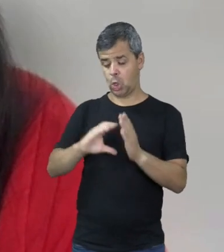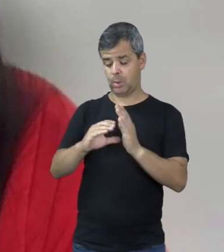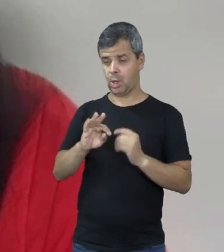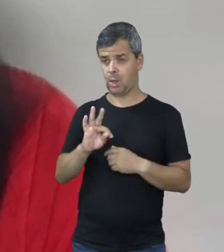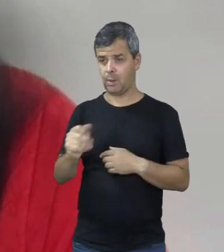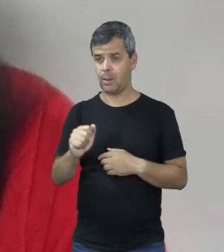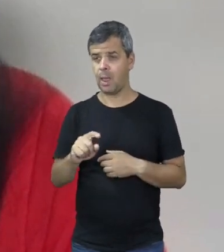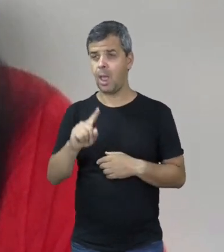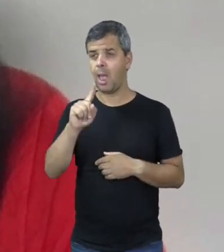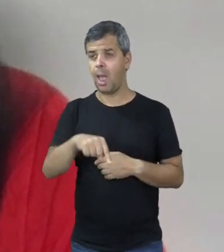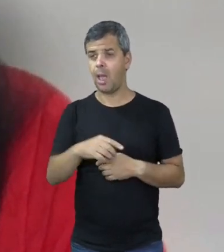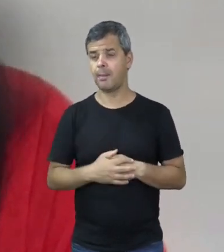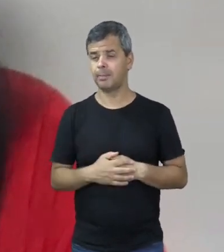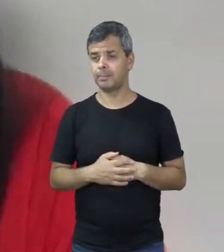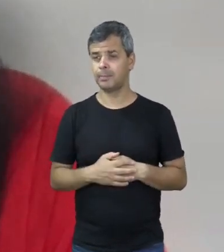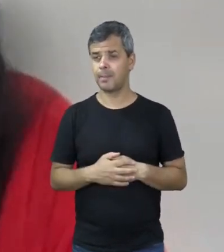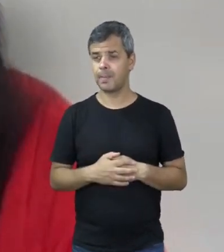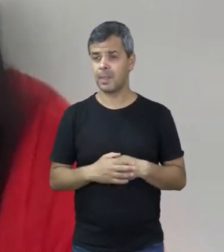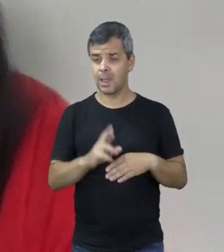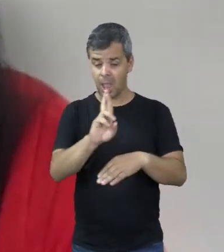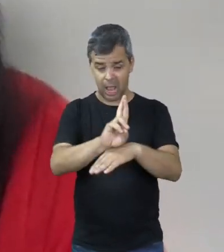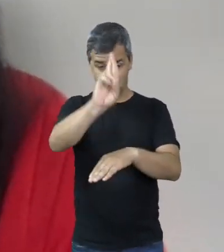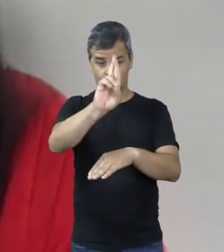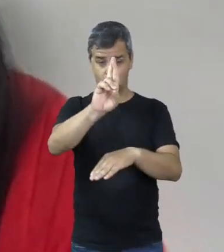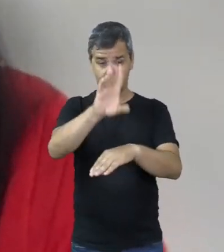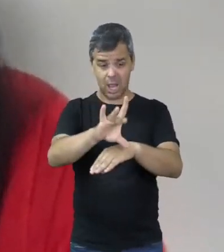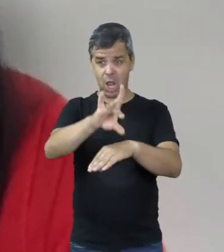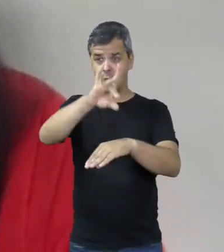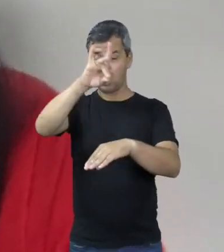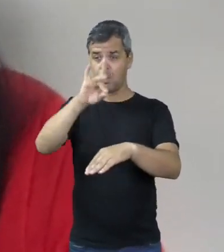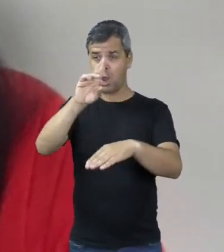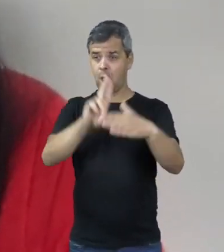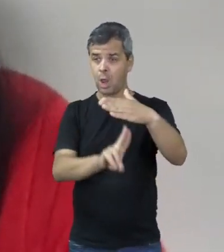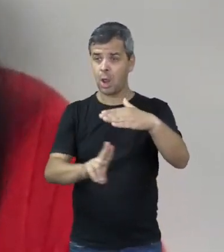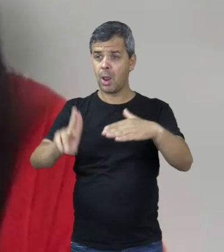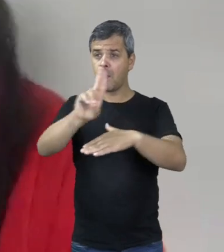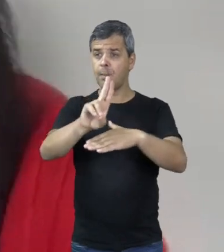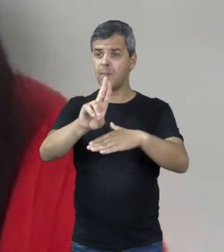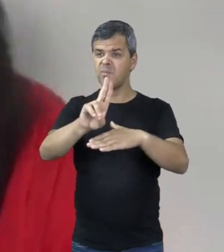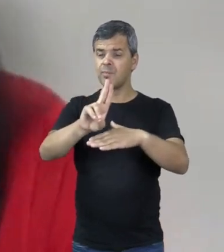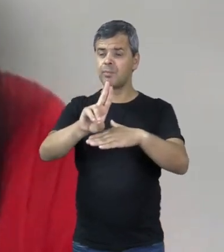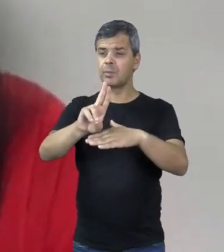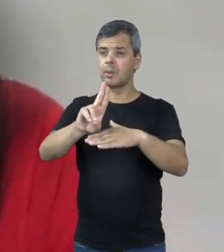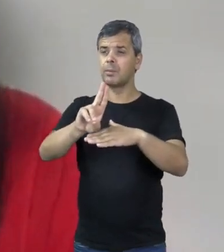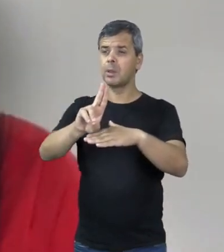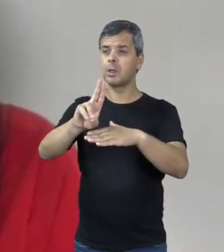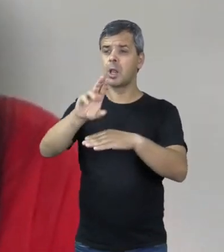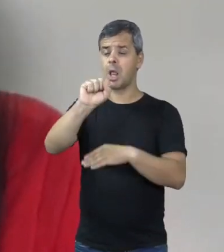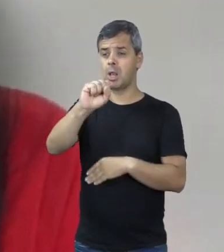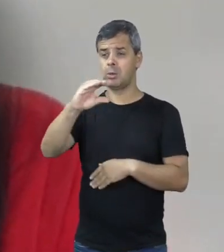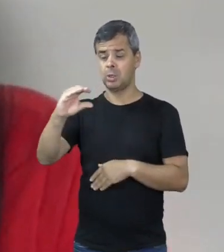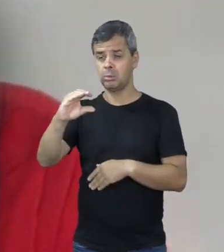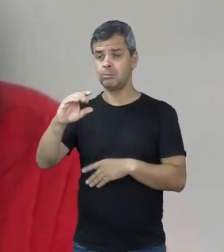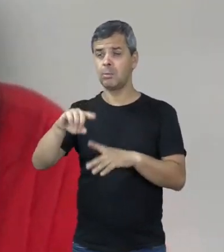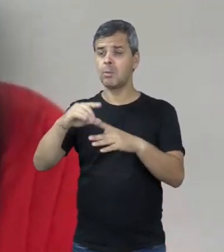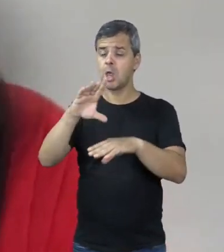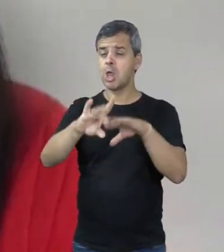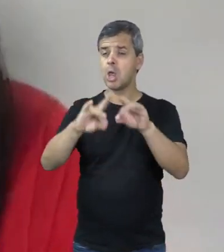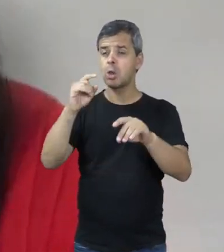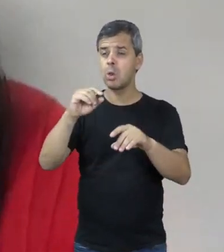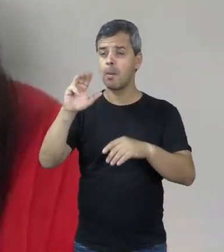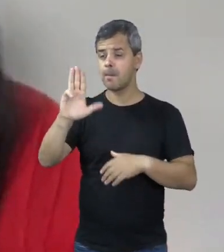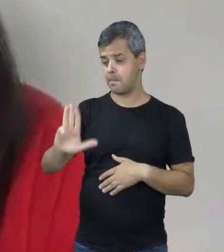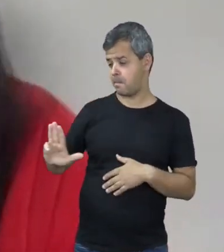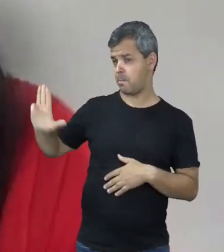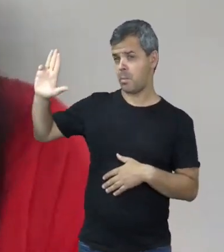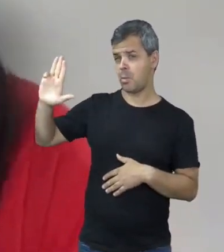que ela foi a reitora eleita pela Universidade Federal do Espírito Santo, democraticamente eleita, e pelo